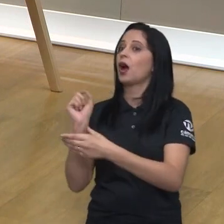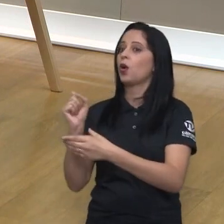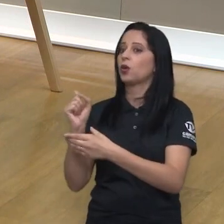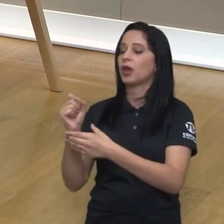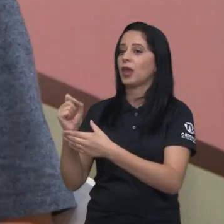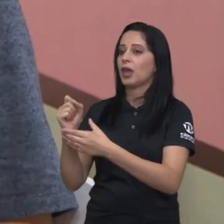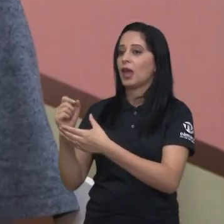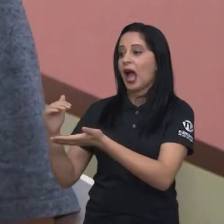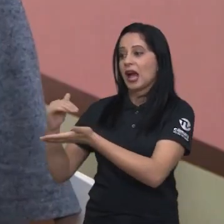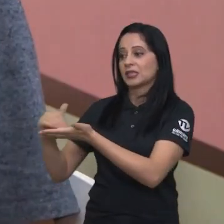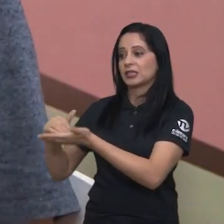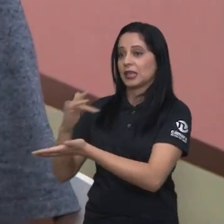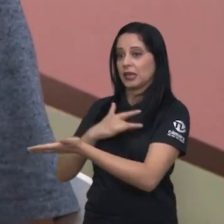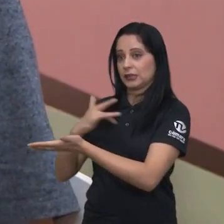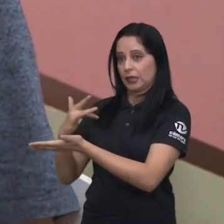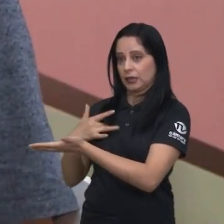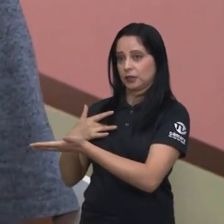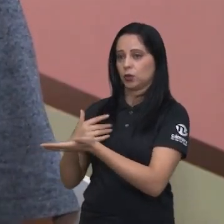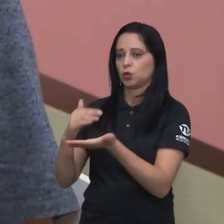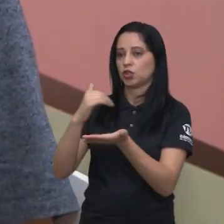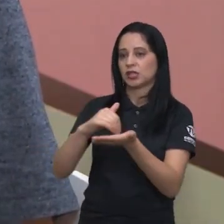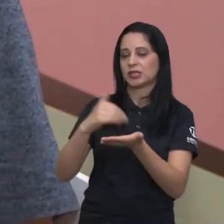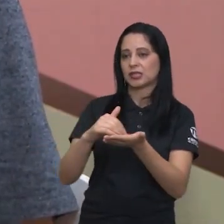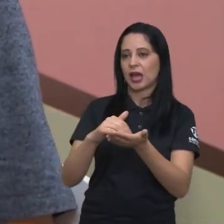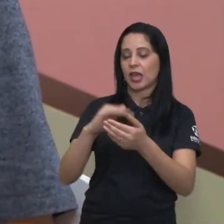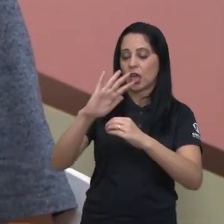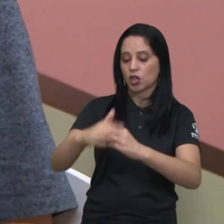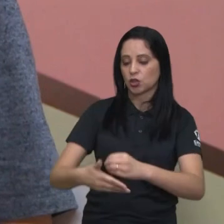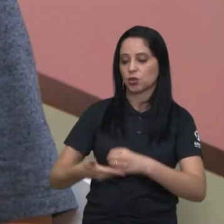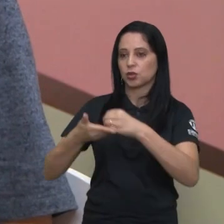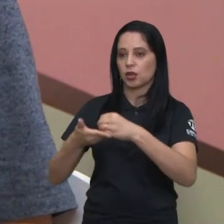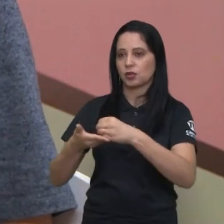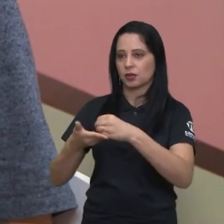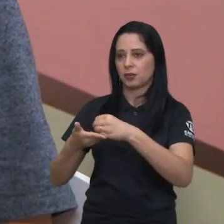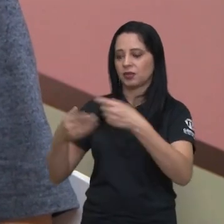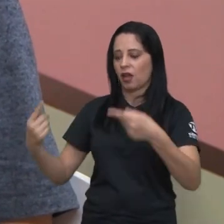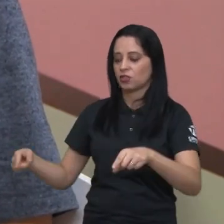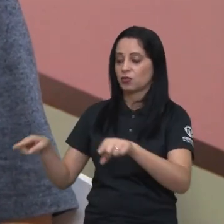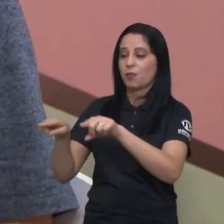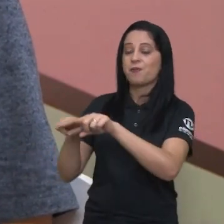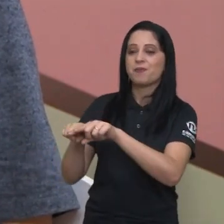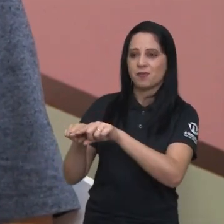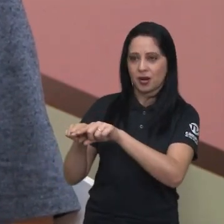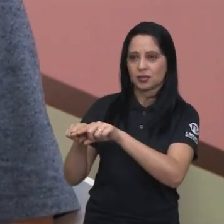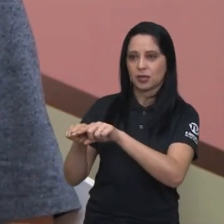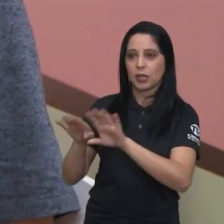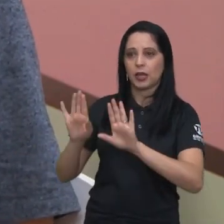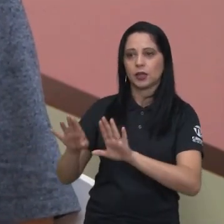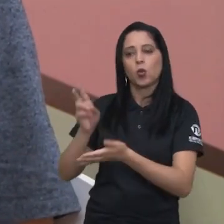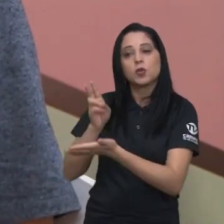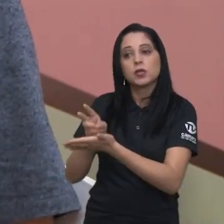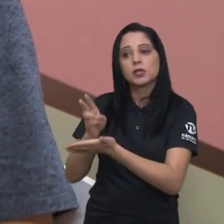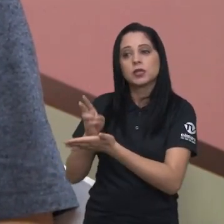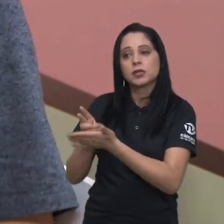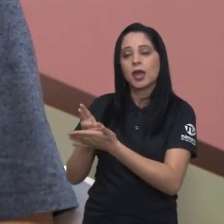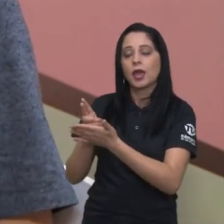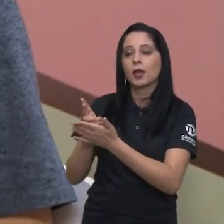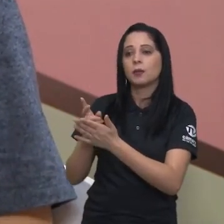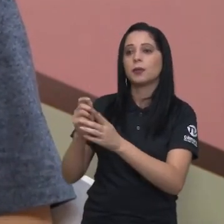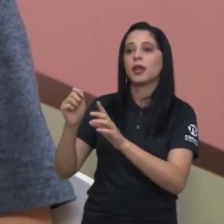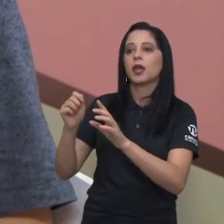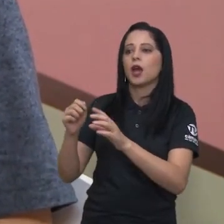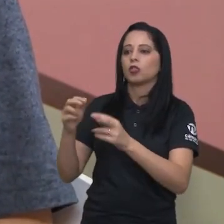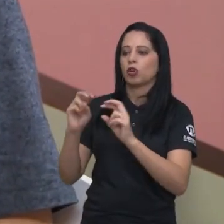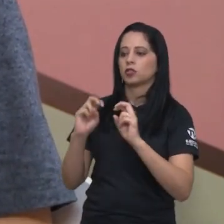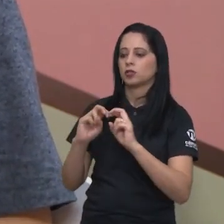Secretaria de Saúde e a Secretaria de Urbanismo e Sustentabilidade, que é a roda de conversa sobre punk. Então, todo mês a gente se reúne, fala sobre